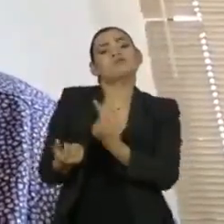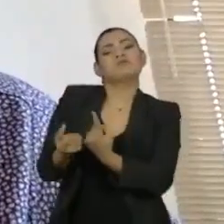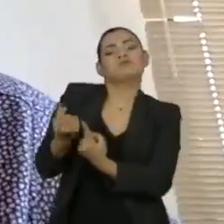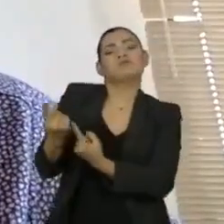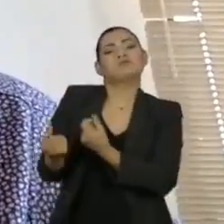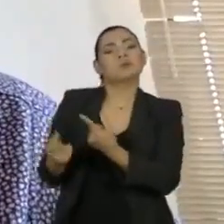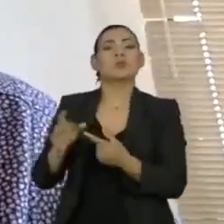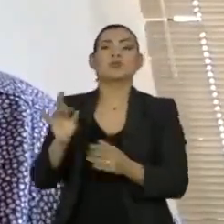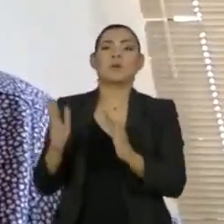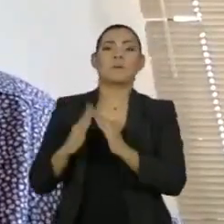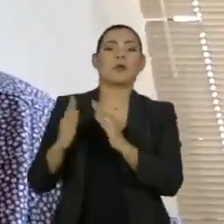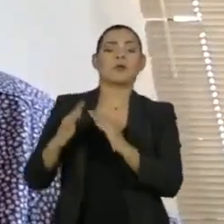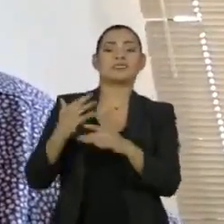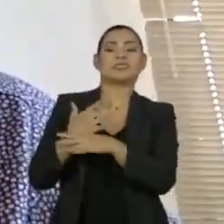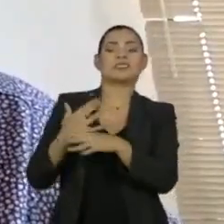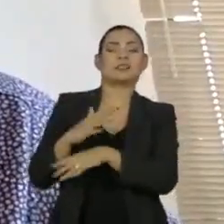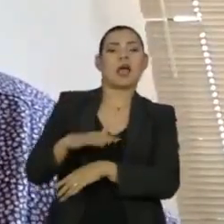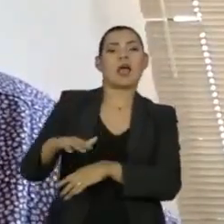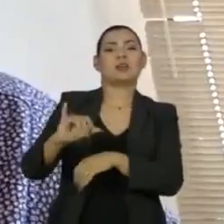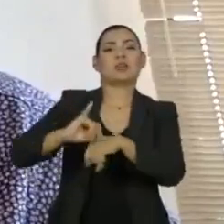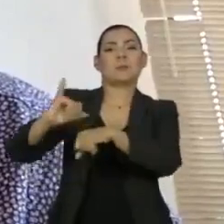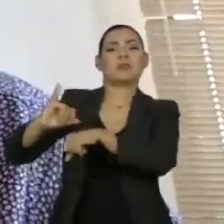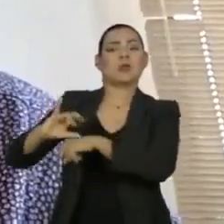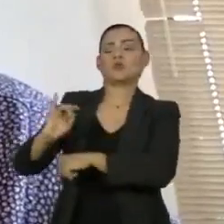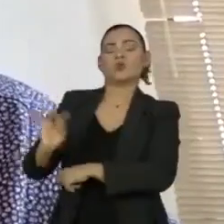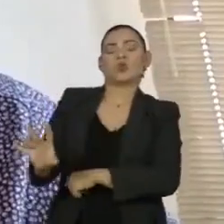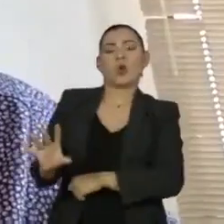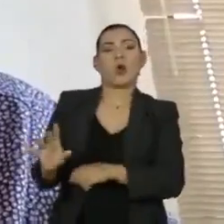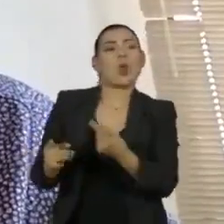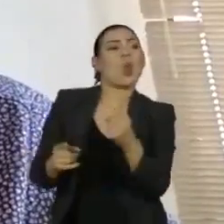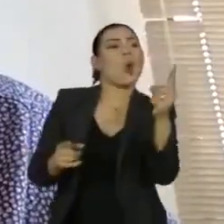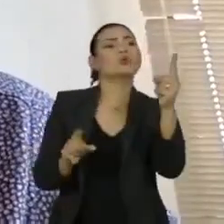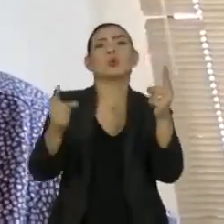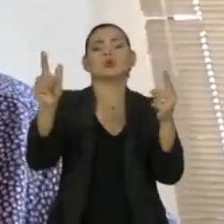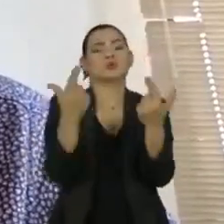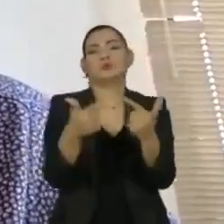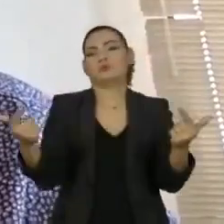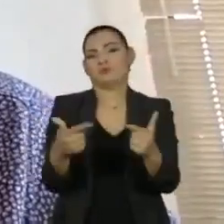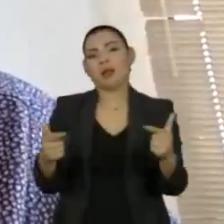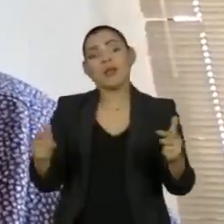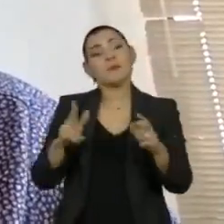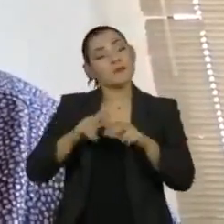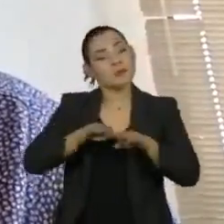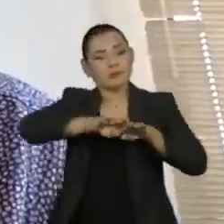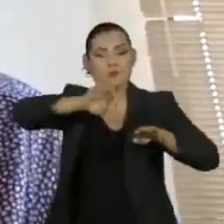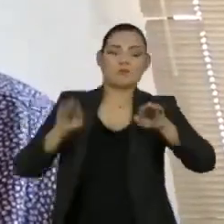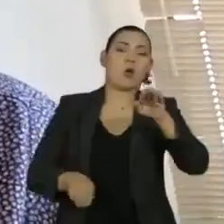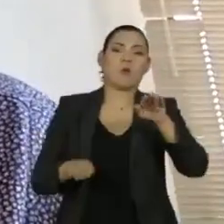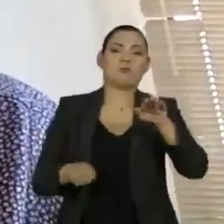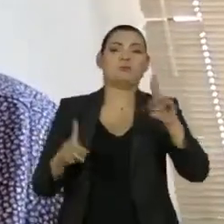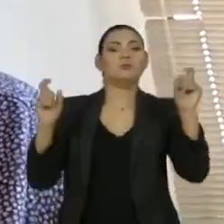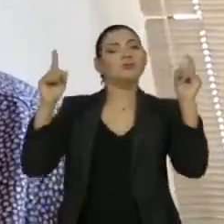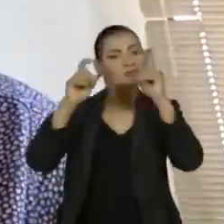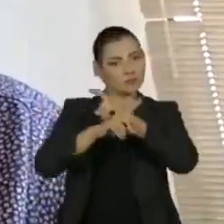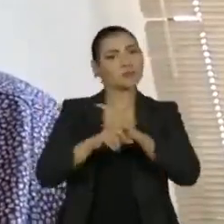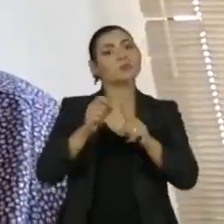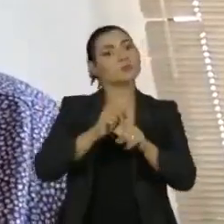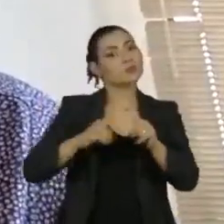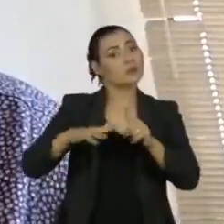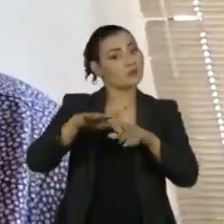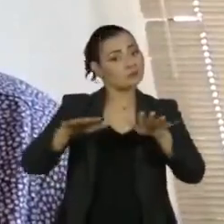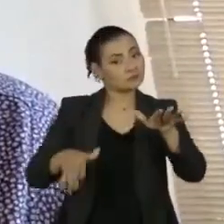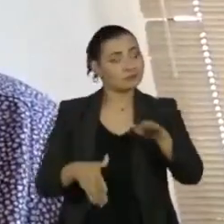seja, moradores de grandes cidades, de grandes centros, tornando talvez ainda maior a dificuldade, as diferenças